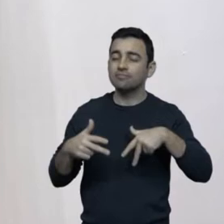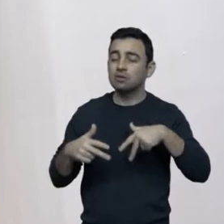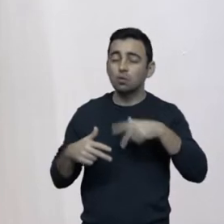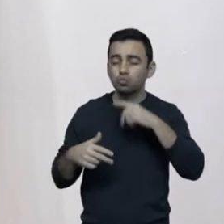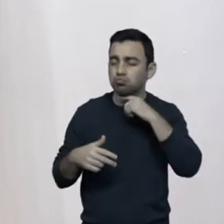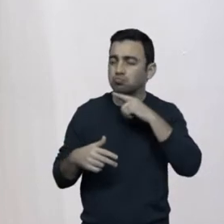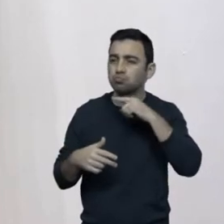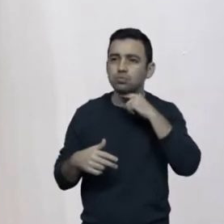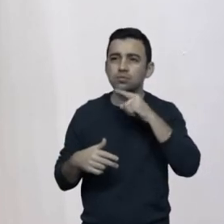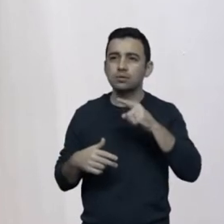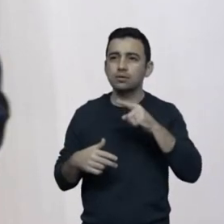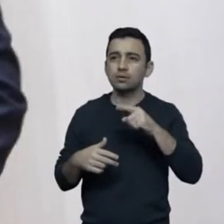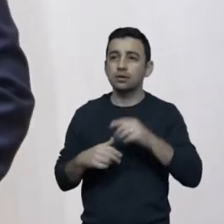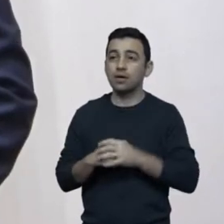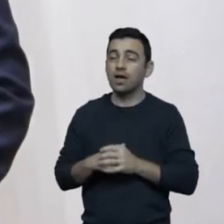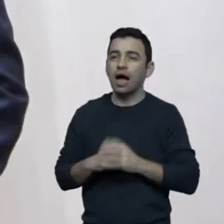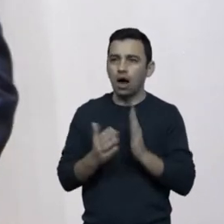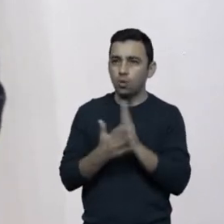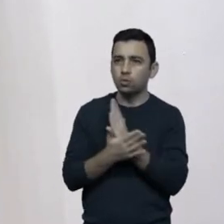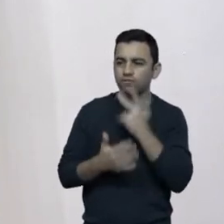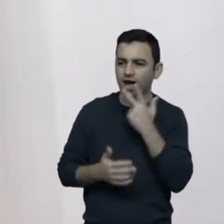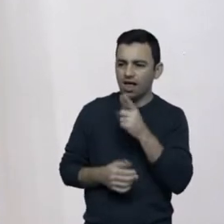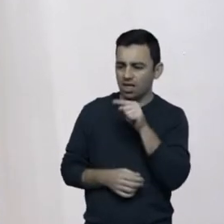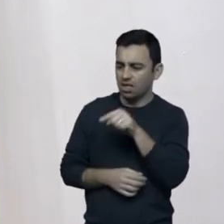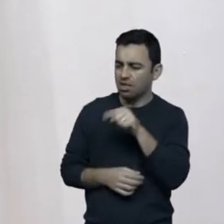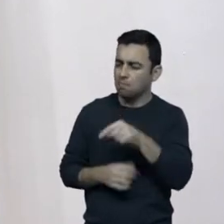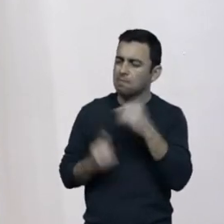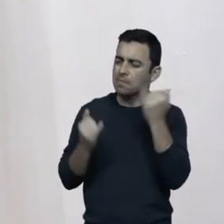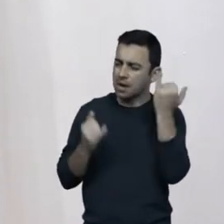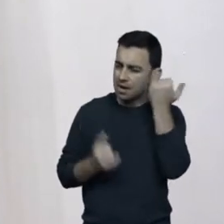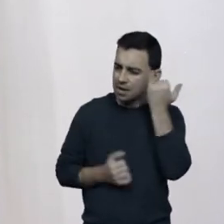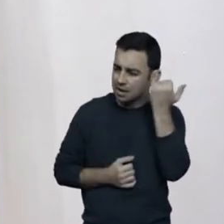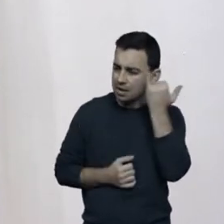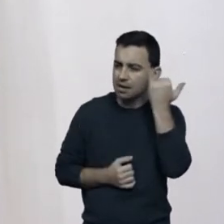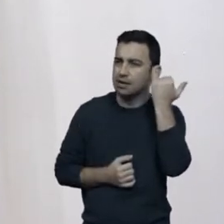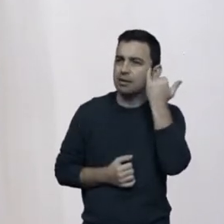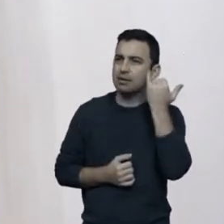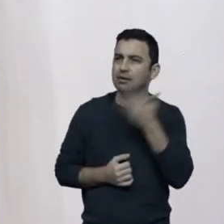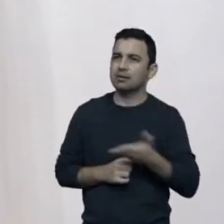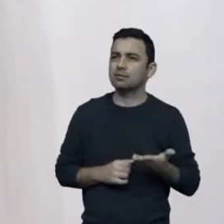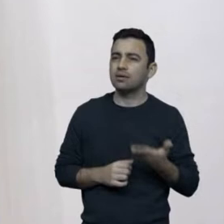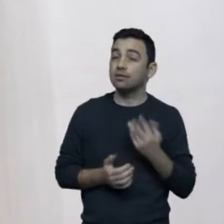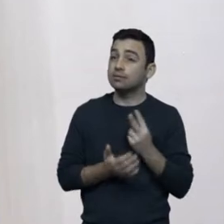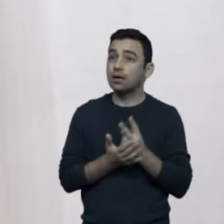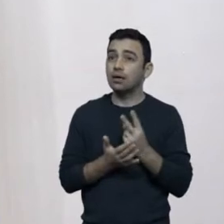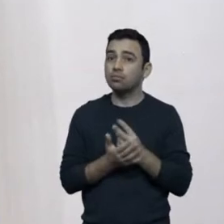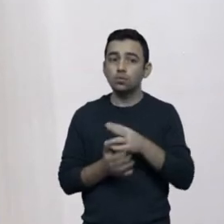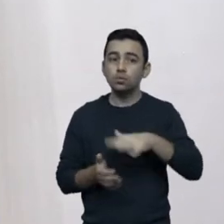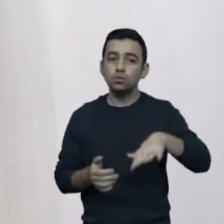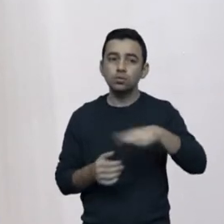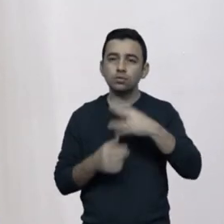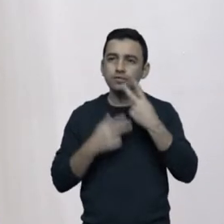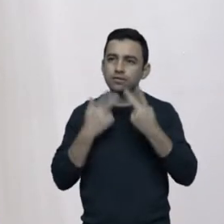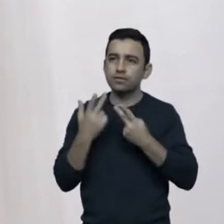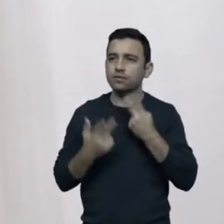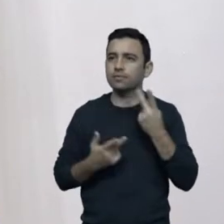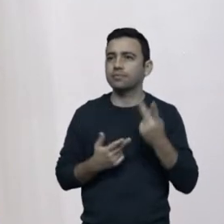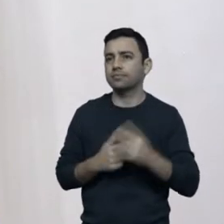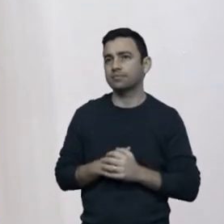São taxadas como preguiçosas, como indolentes, e acabam